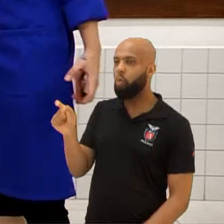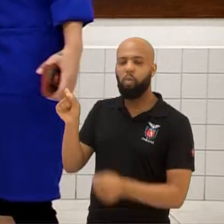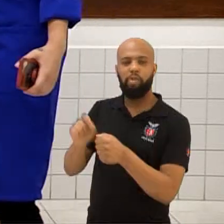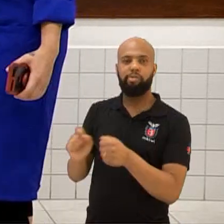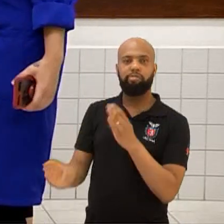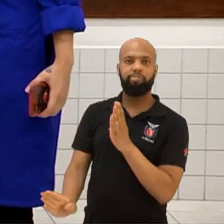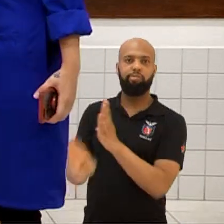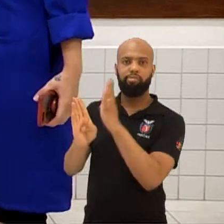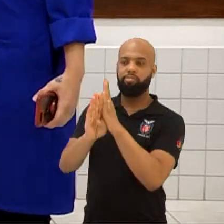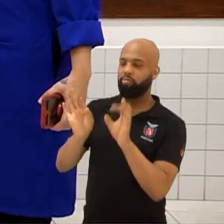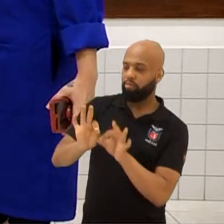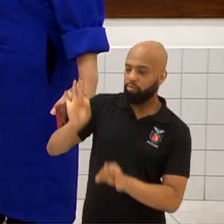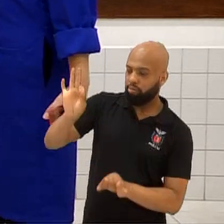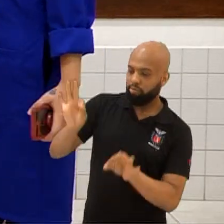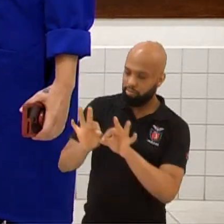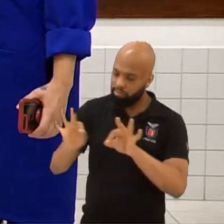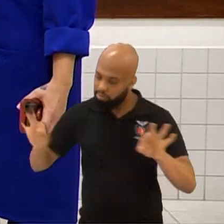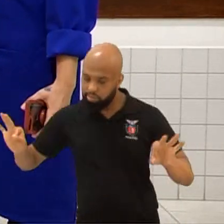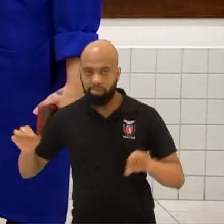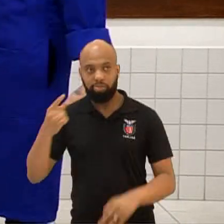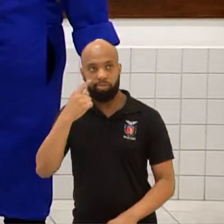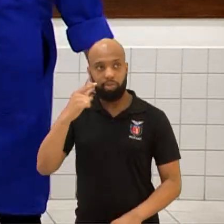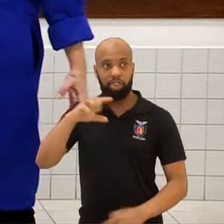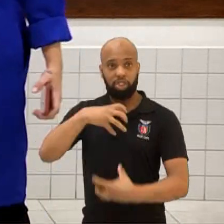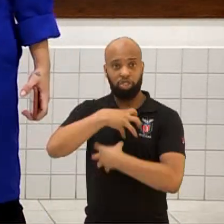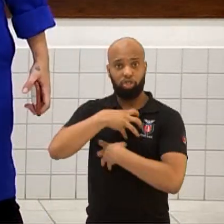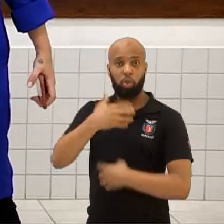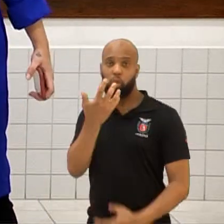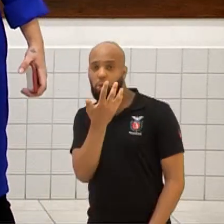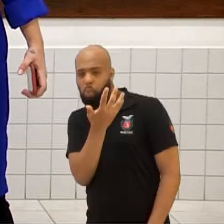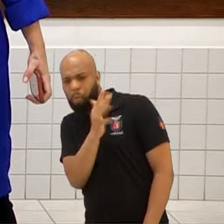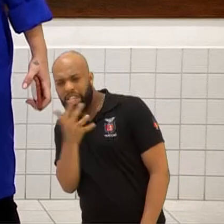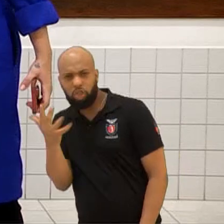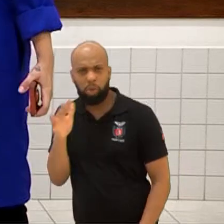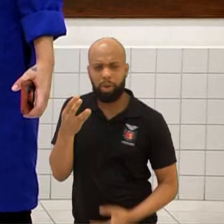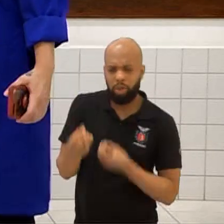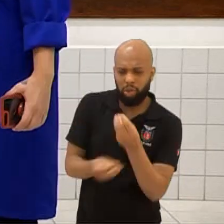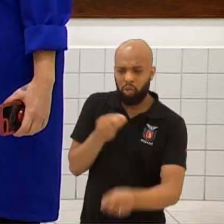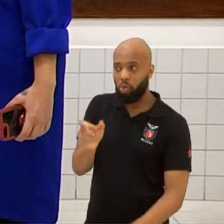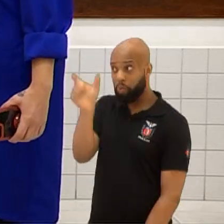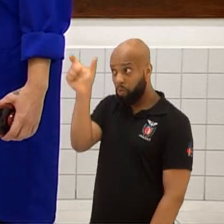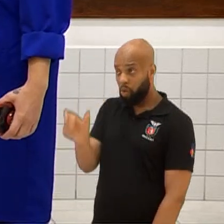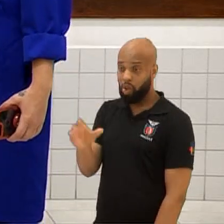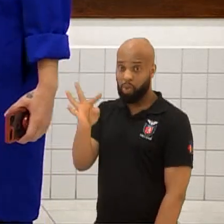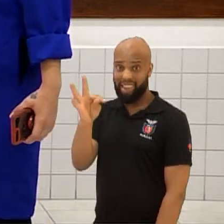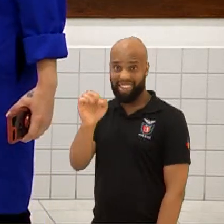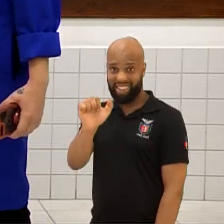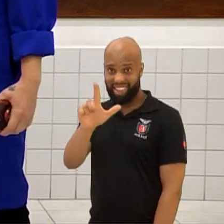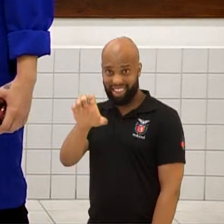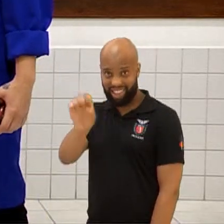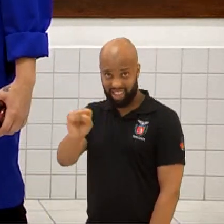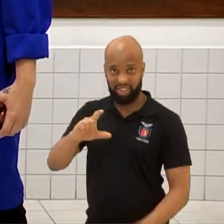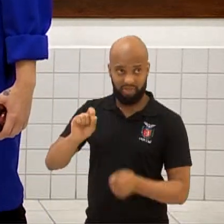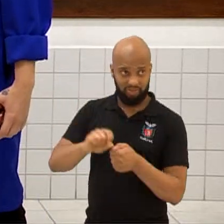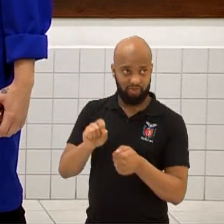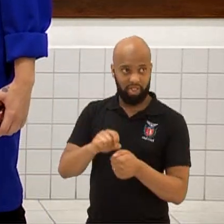é o tamanho, qual é a altura da pirâmide? Então, nós temos aqui um esquema, mais ou menos, do que o Tales fez para conseguir esse feito. Olha só, repare que nós temos